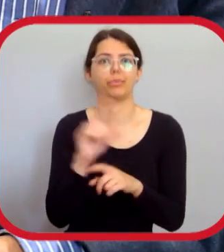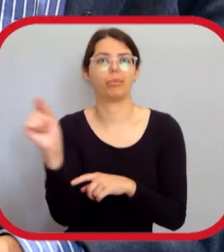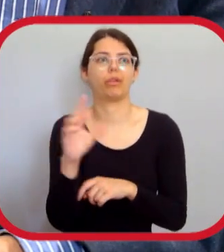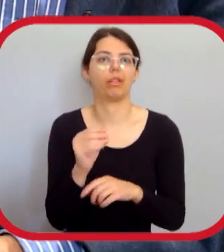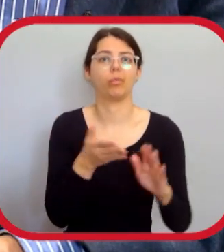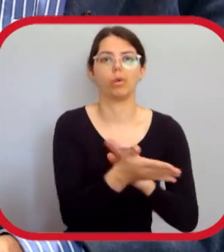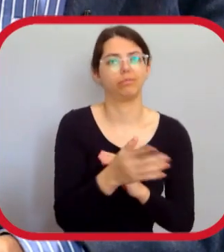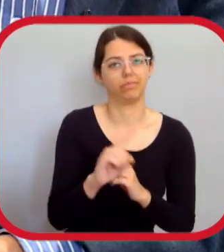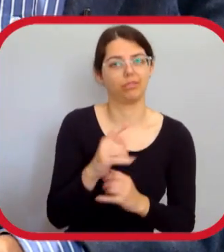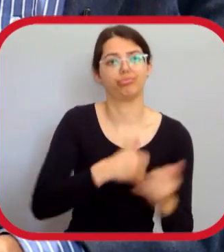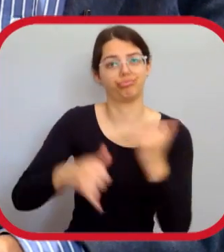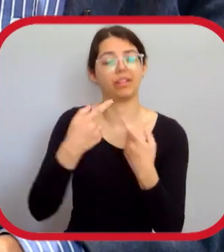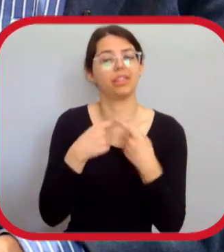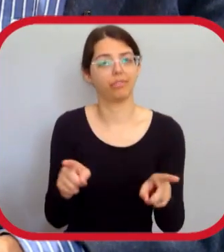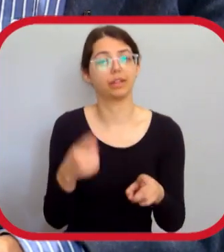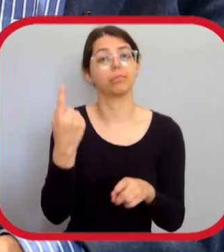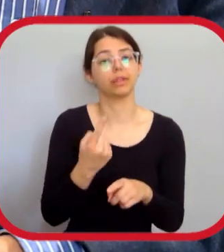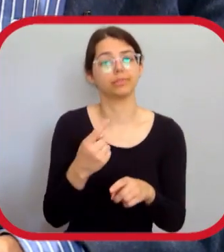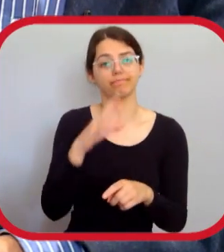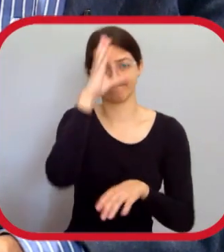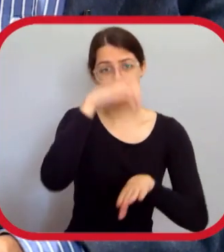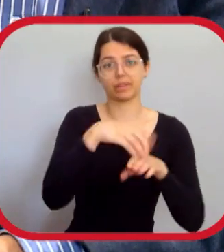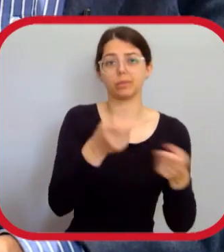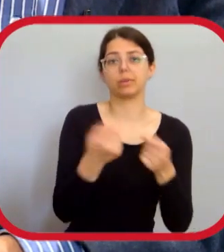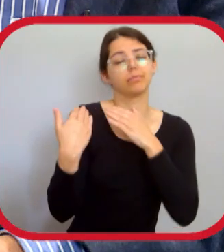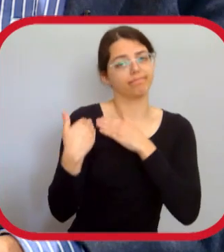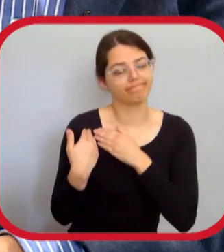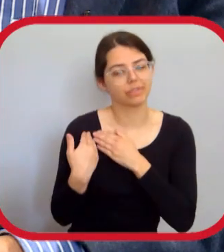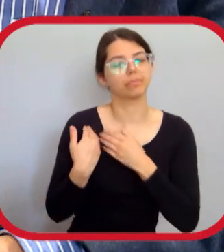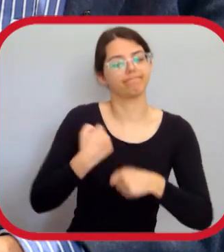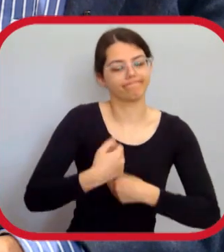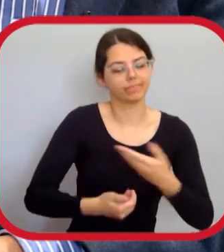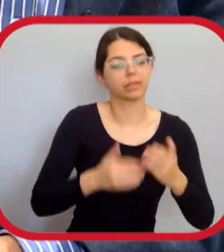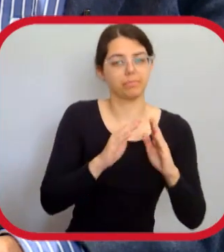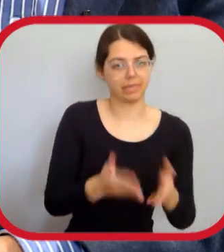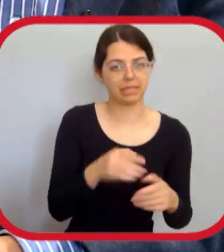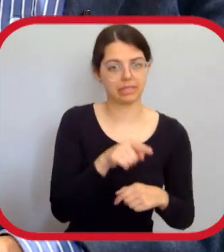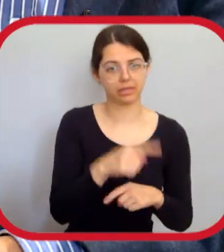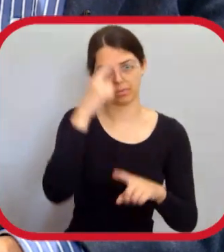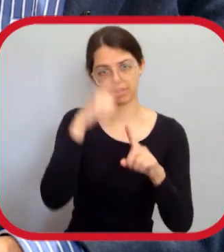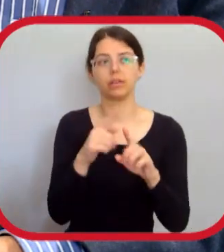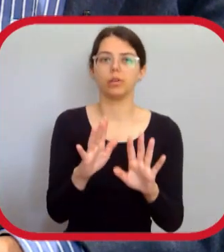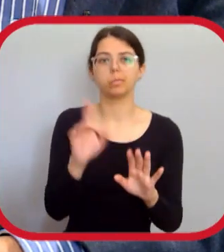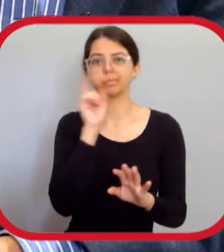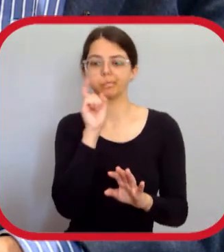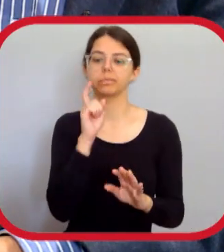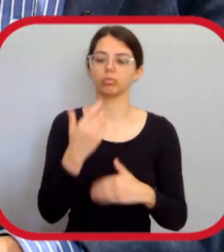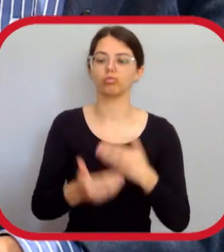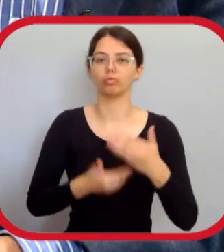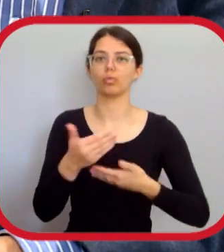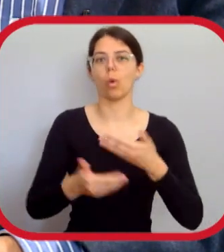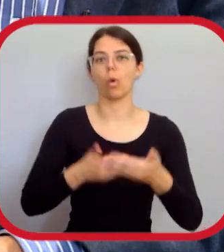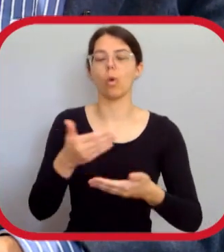E, portanto, é preciso uma responsabilização desse ponto de vista da tutela nesse aspecto para segurar um